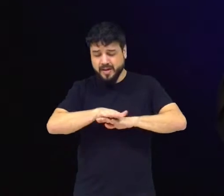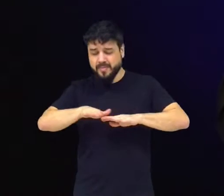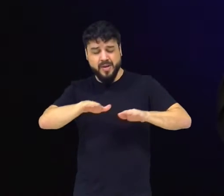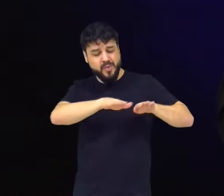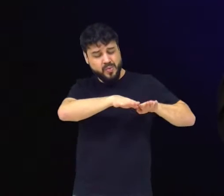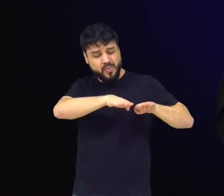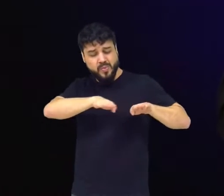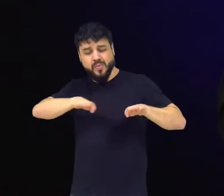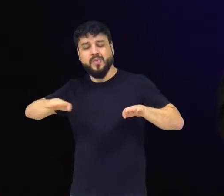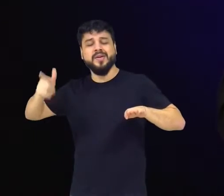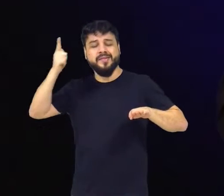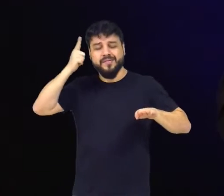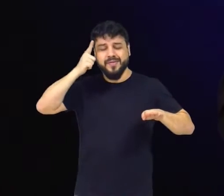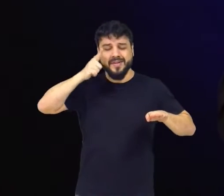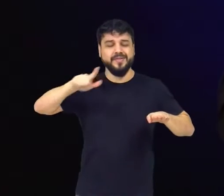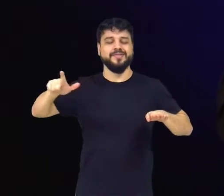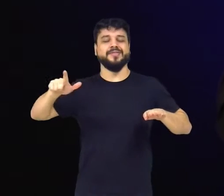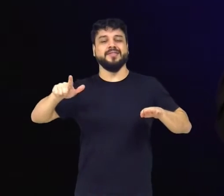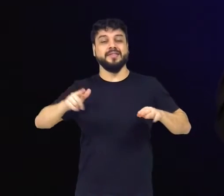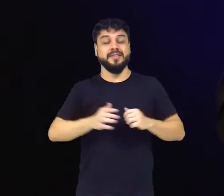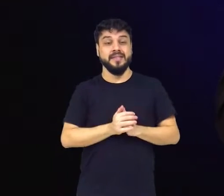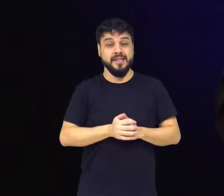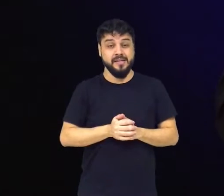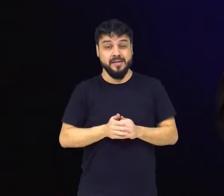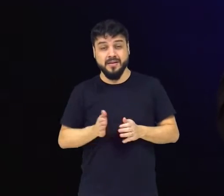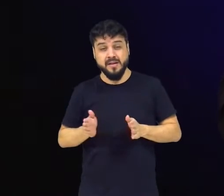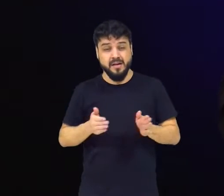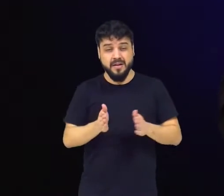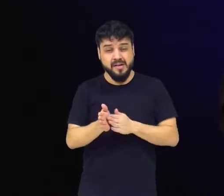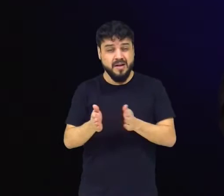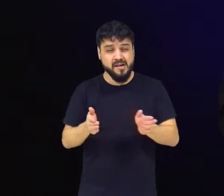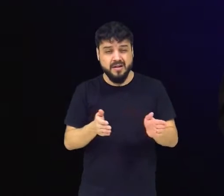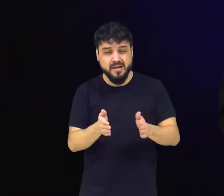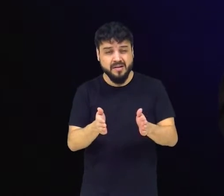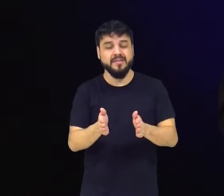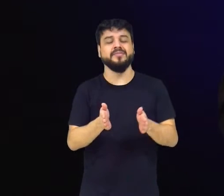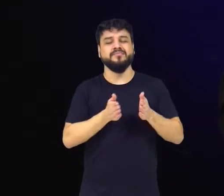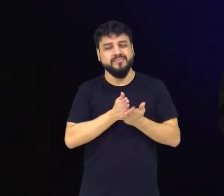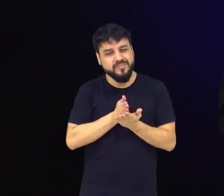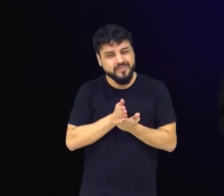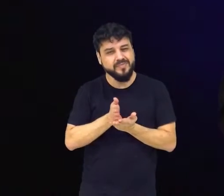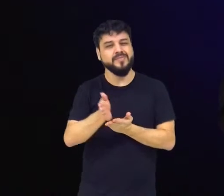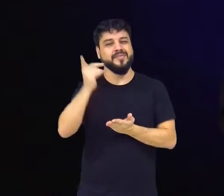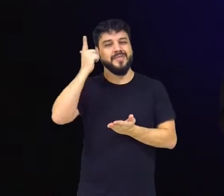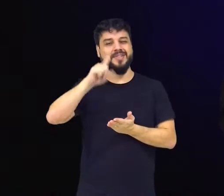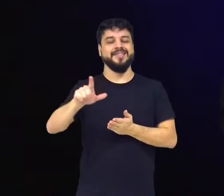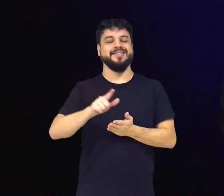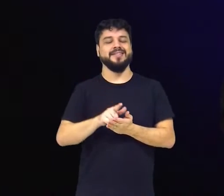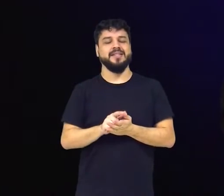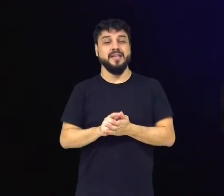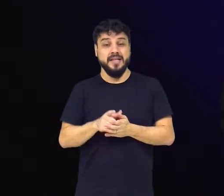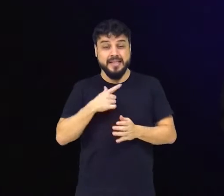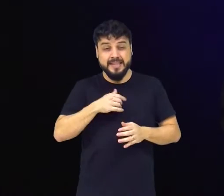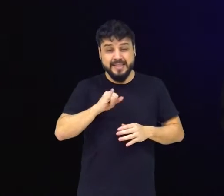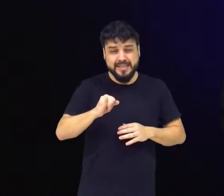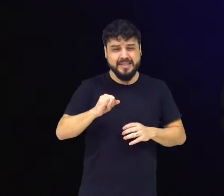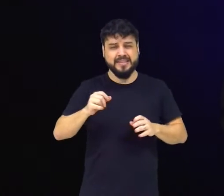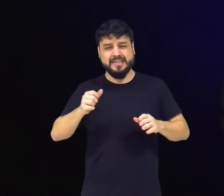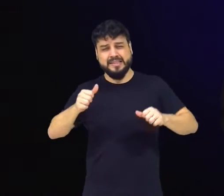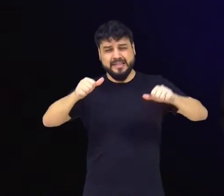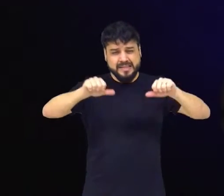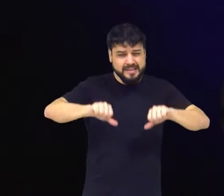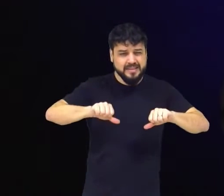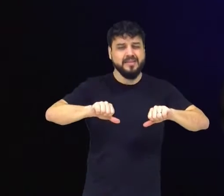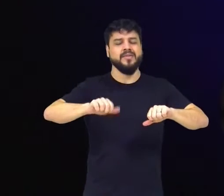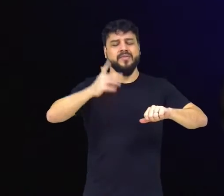montes e outeiros. O que é tortuoso será retificado, e os lugares escabrosos aplanados. A